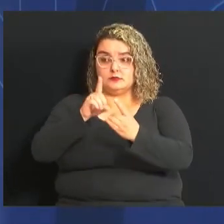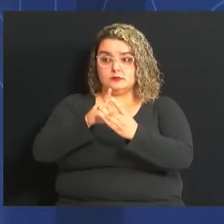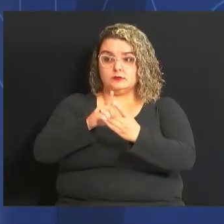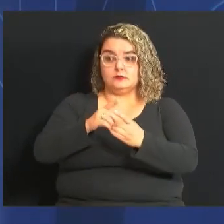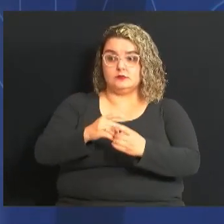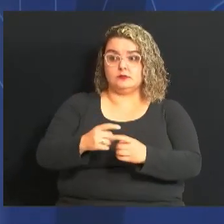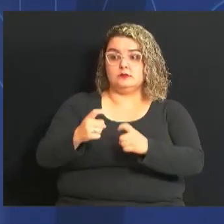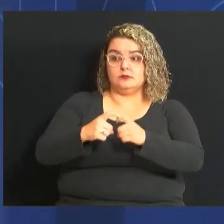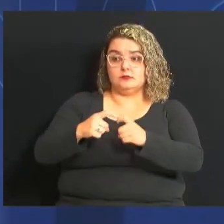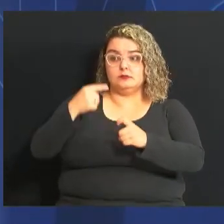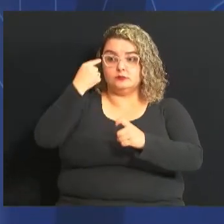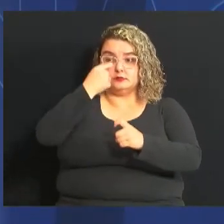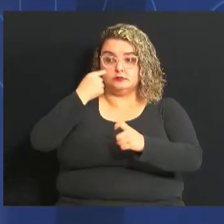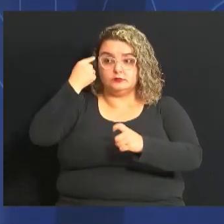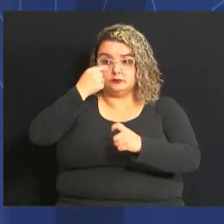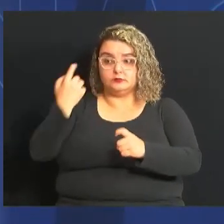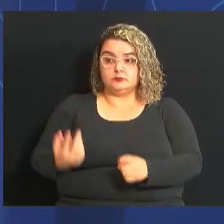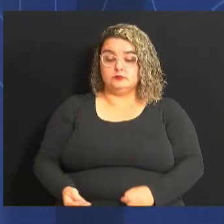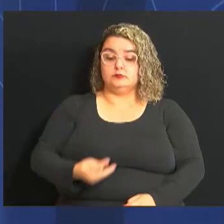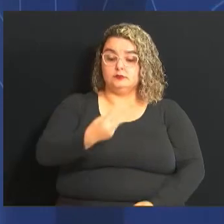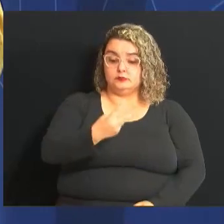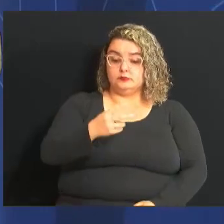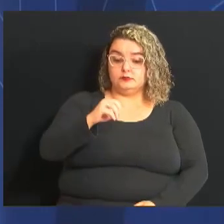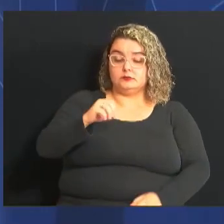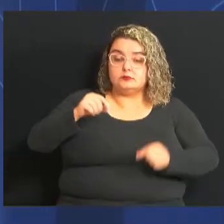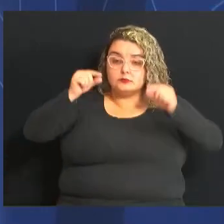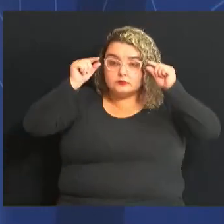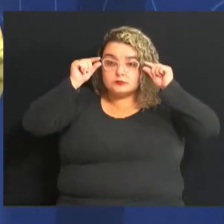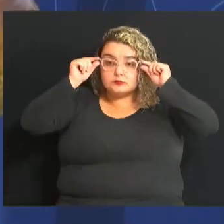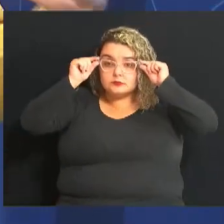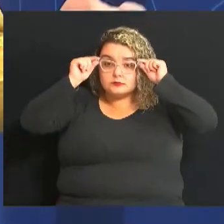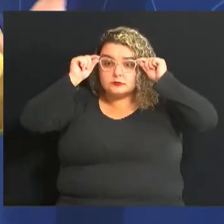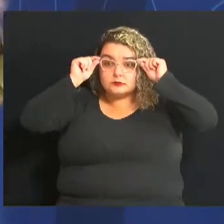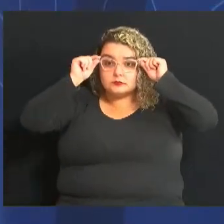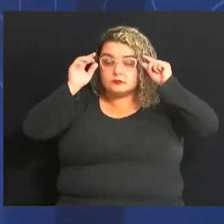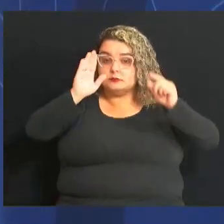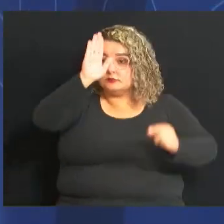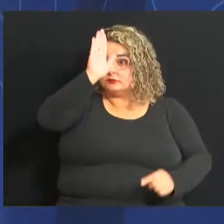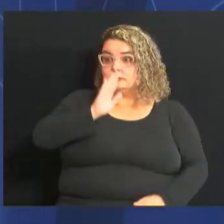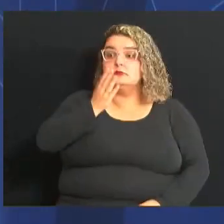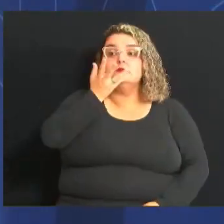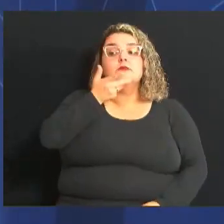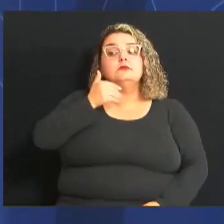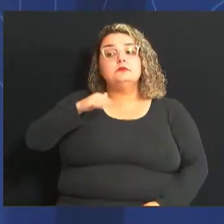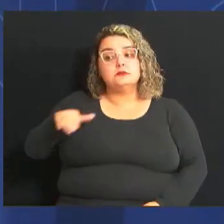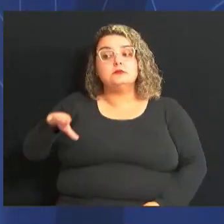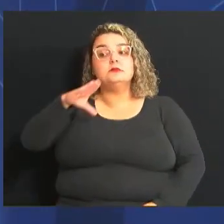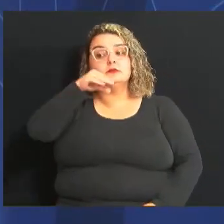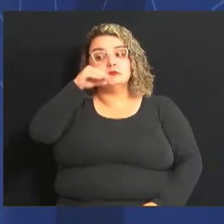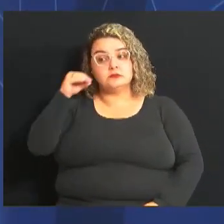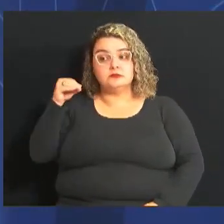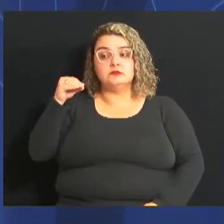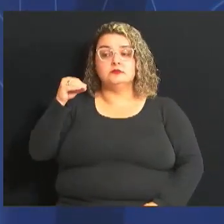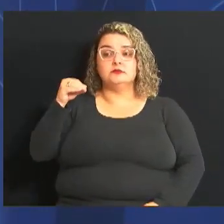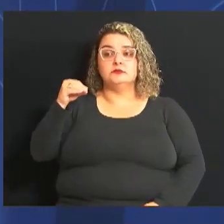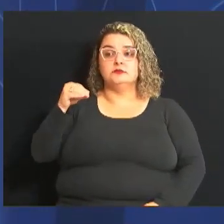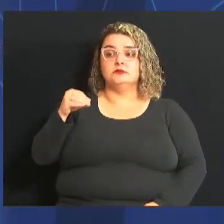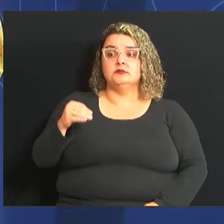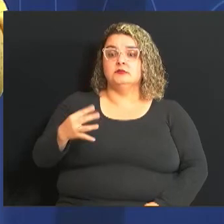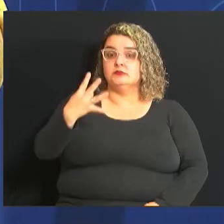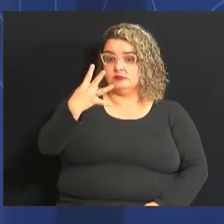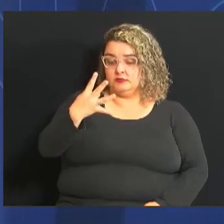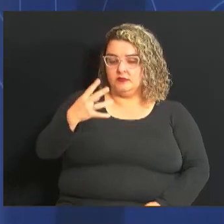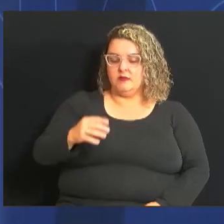oftalmológicas e pelo menos 200 óculos gratuitos para crianças e adolescentes em 4